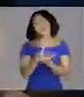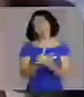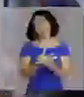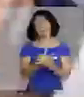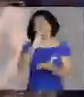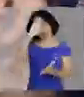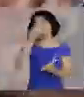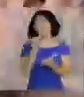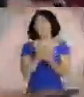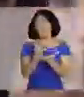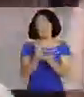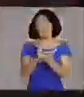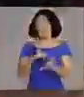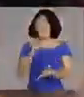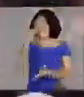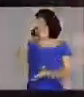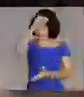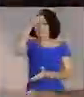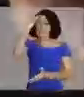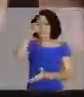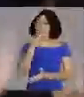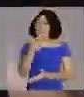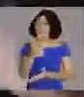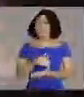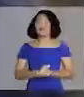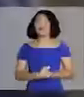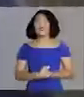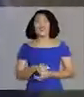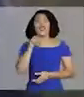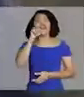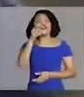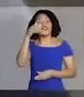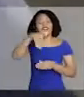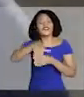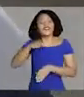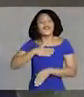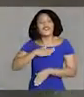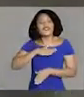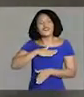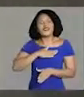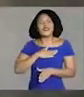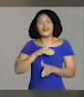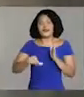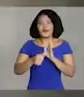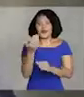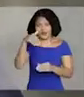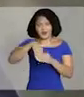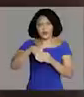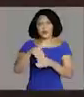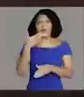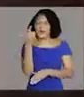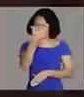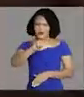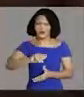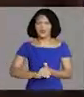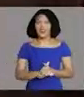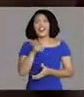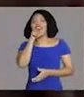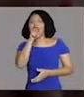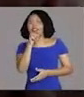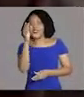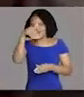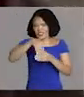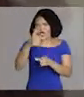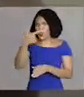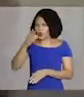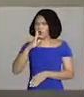e eu acredito que ele vai ser um bom prefeito. A você que votou em mim no primeiro turno, peço novamente o seu voto. A você